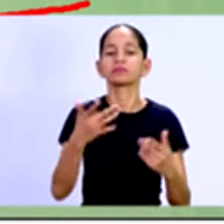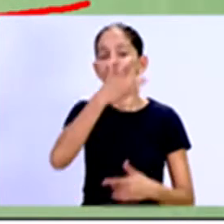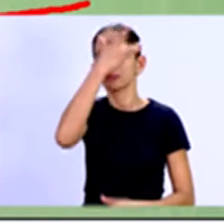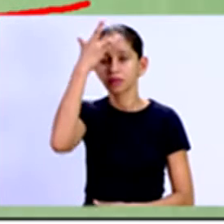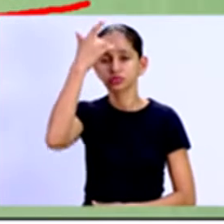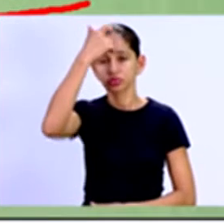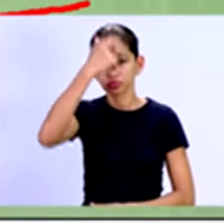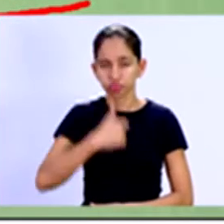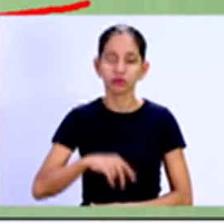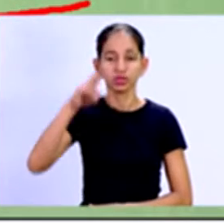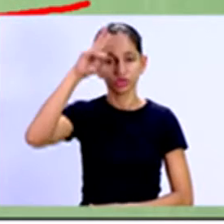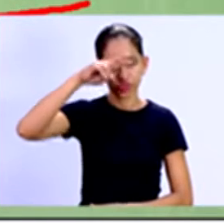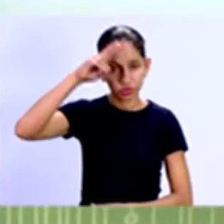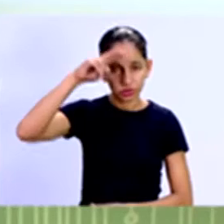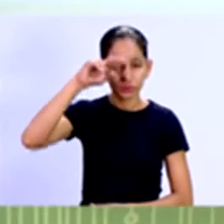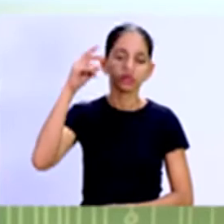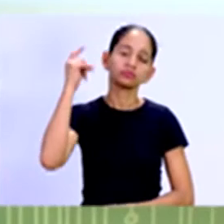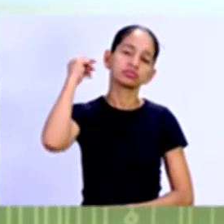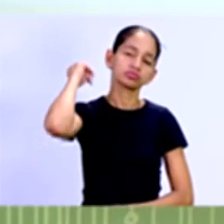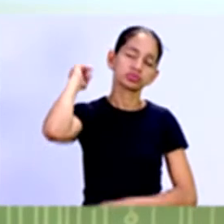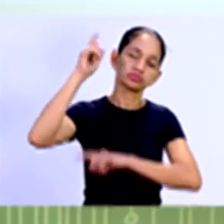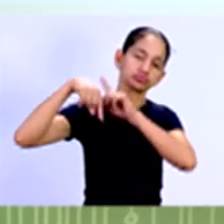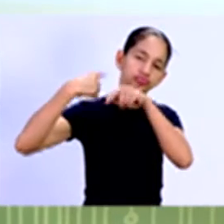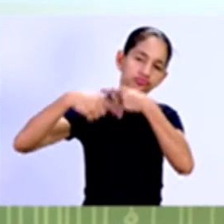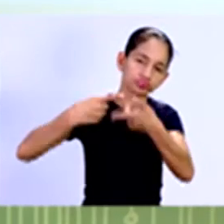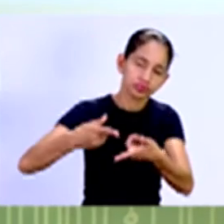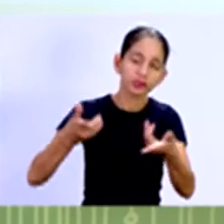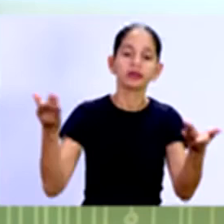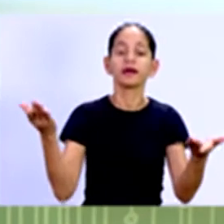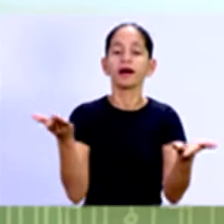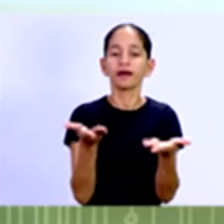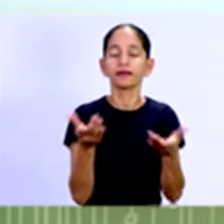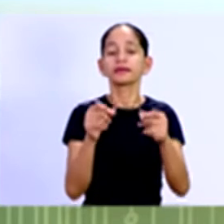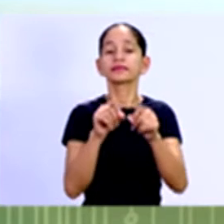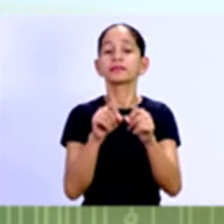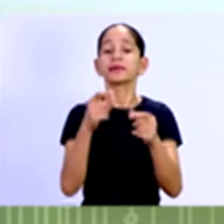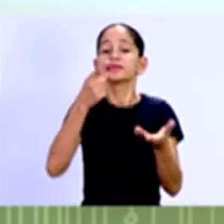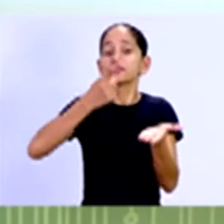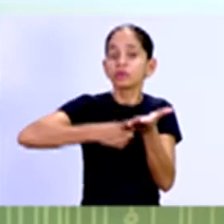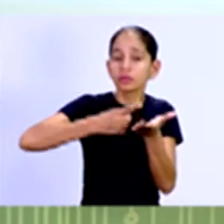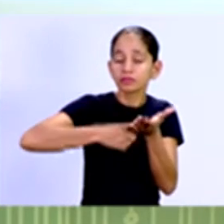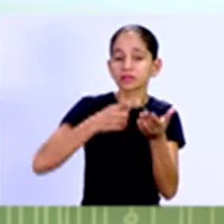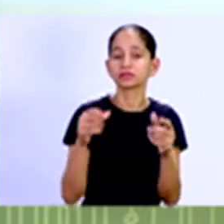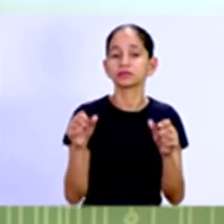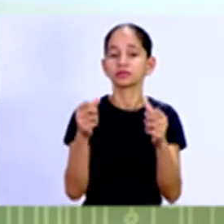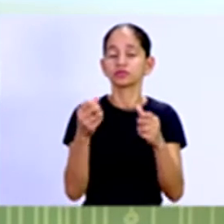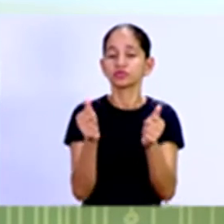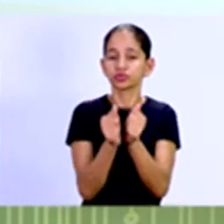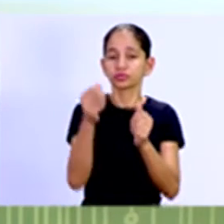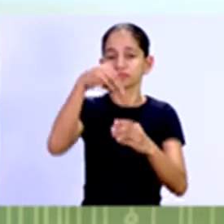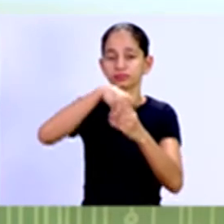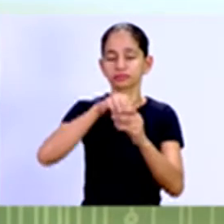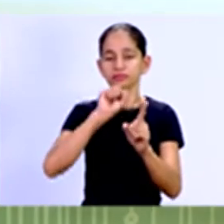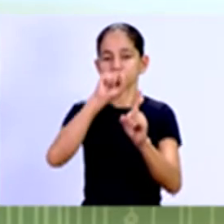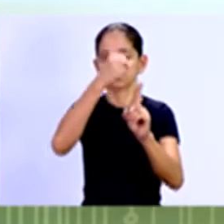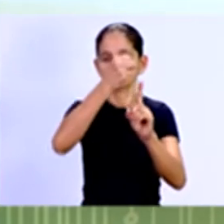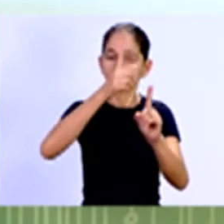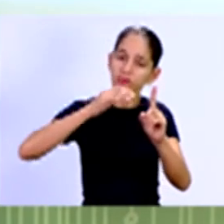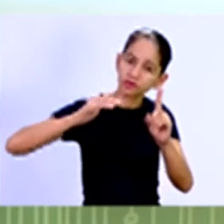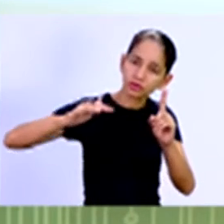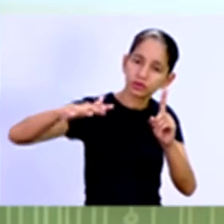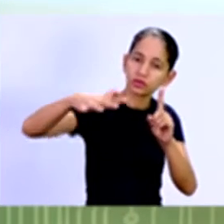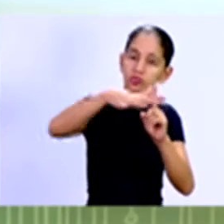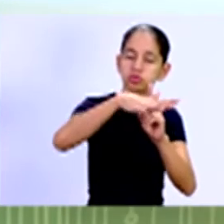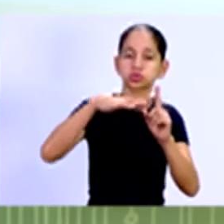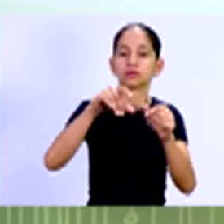constituídos historicamente, socialmente, e existe uma concordância desses sujeitos, né, em